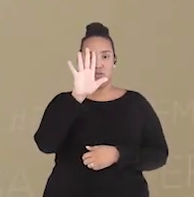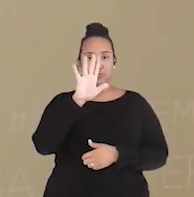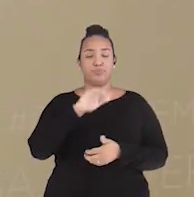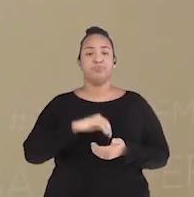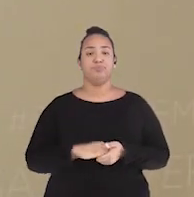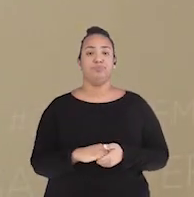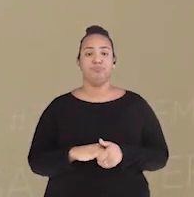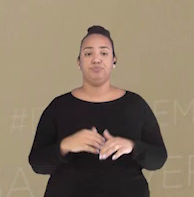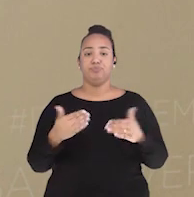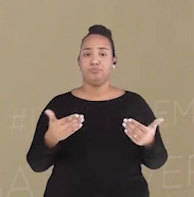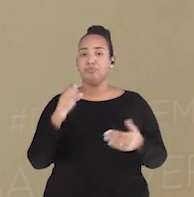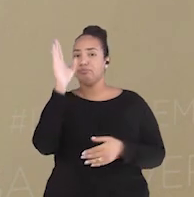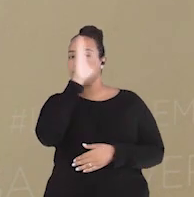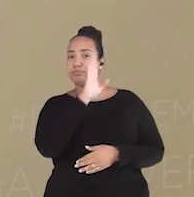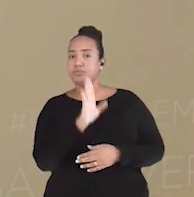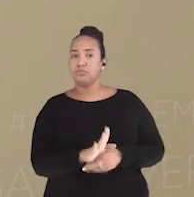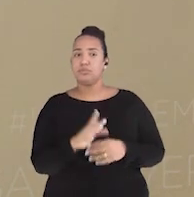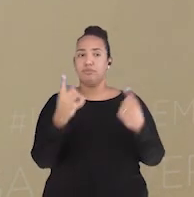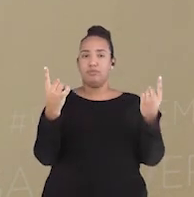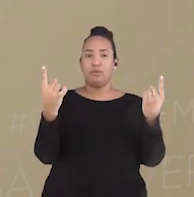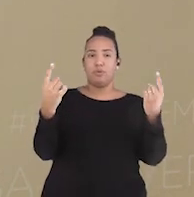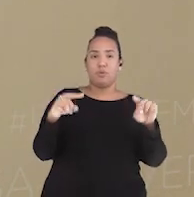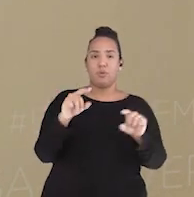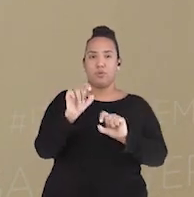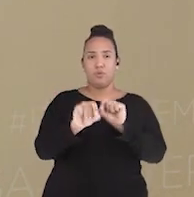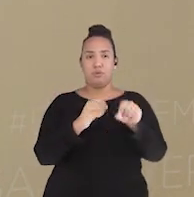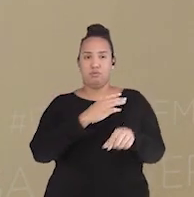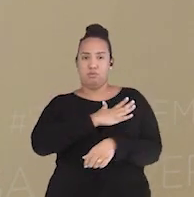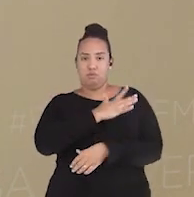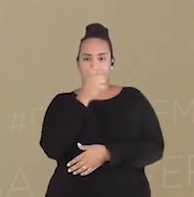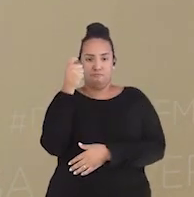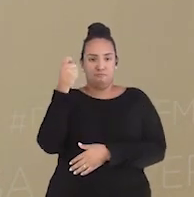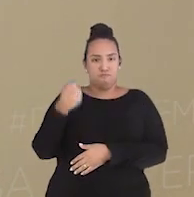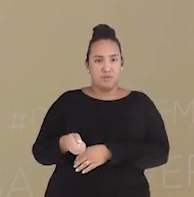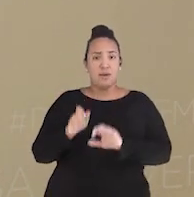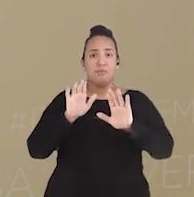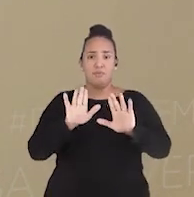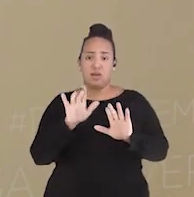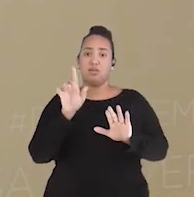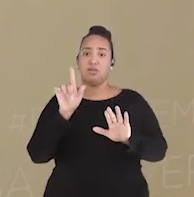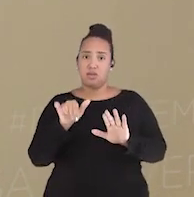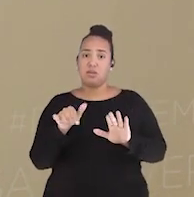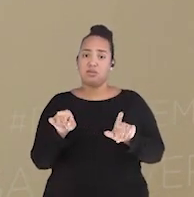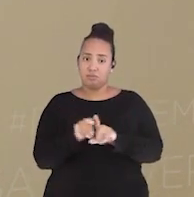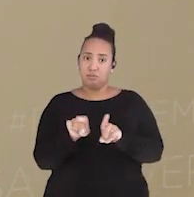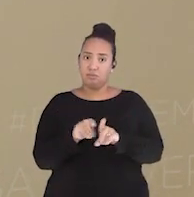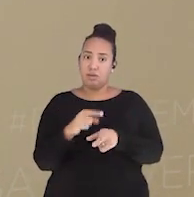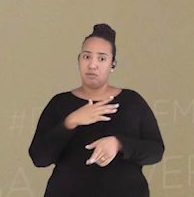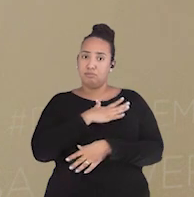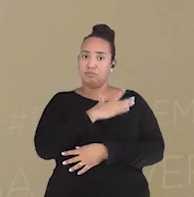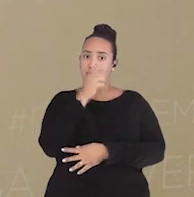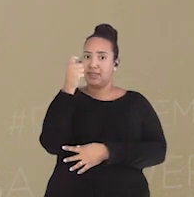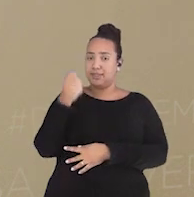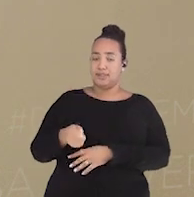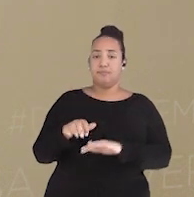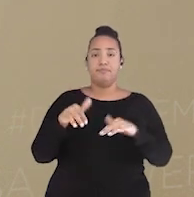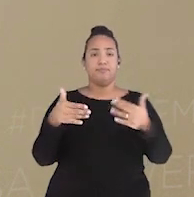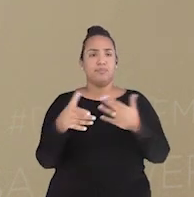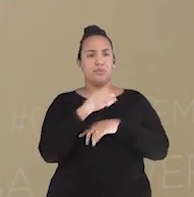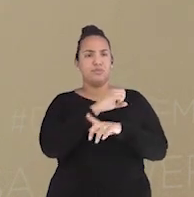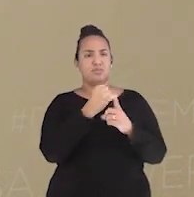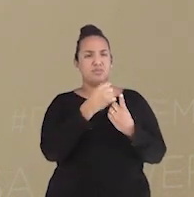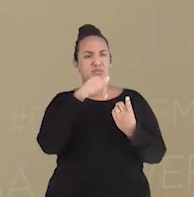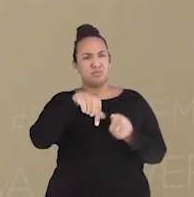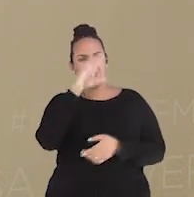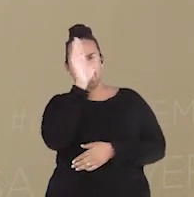Afinal, o Brasil lutava contra regimes autoritários e, ao mesmo tempo, era um. A sociedade brasileira passa a